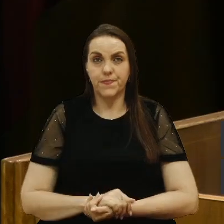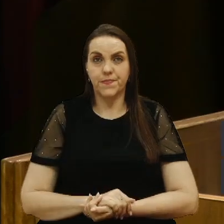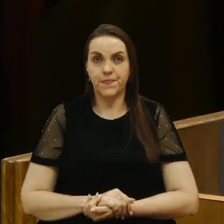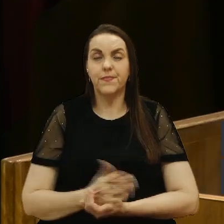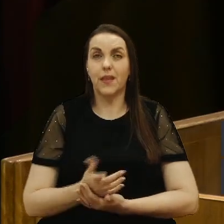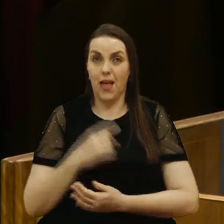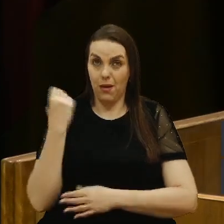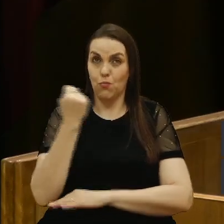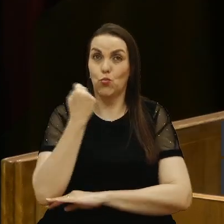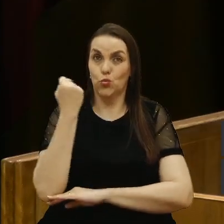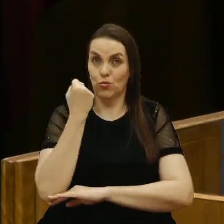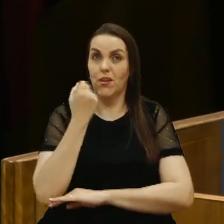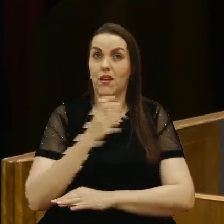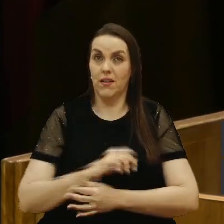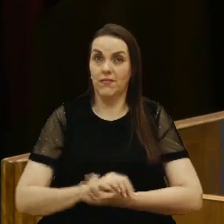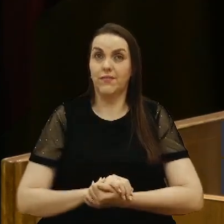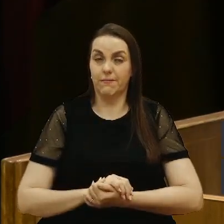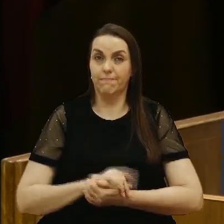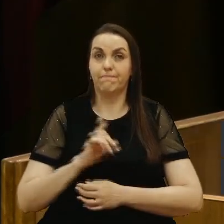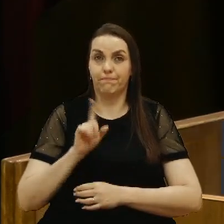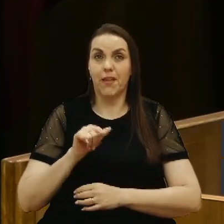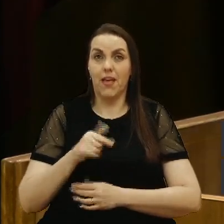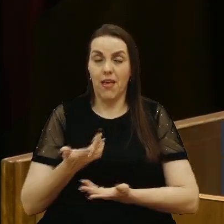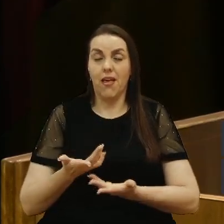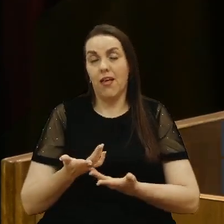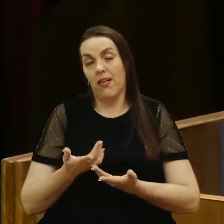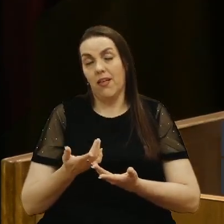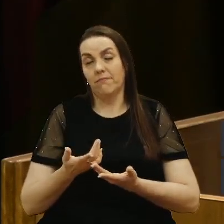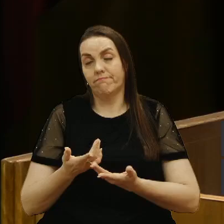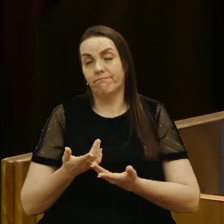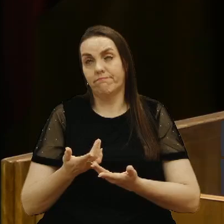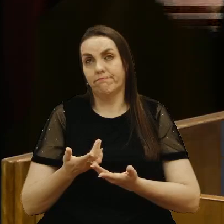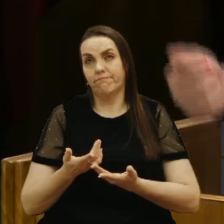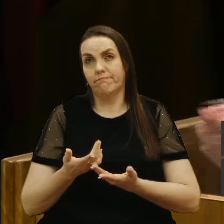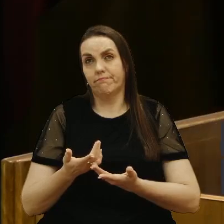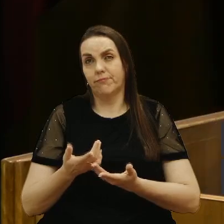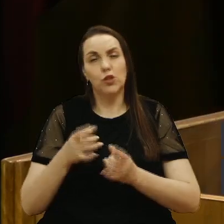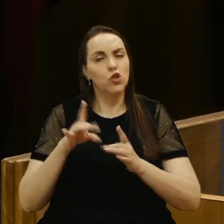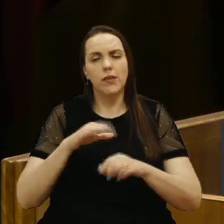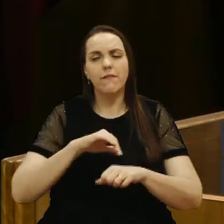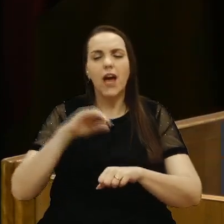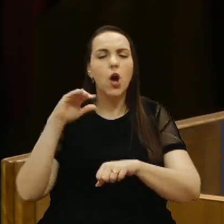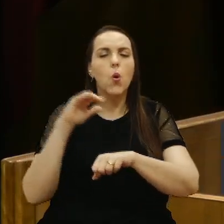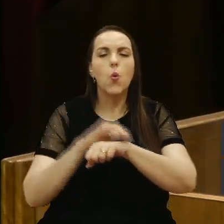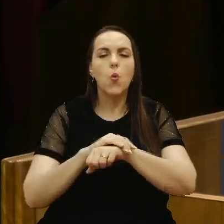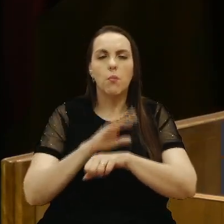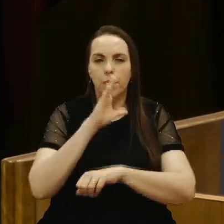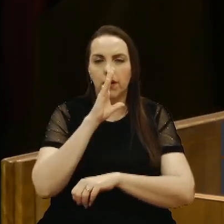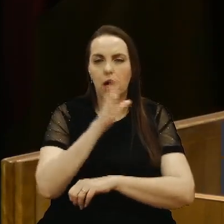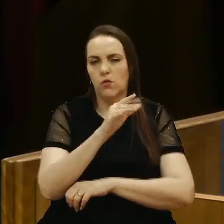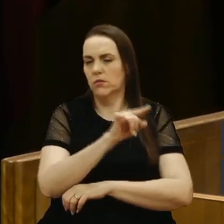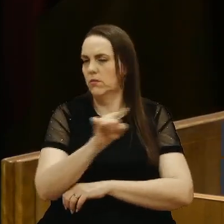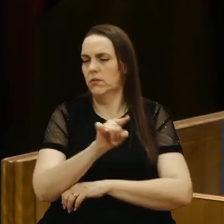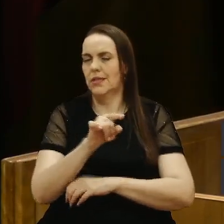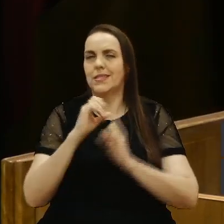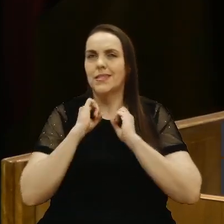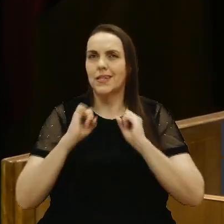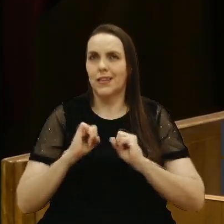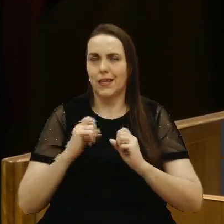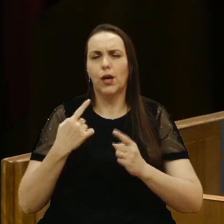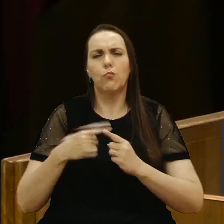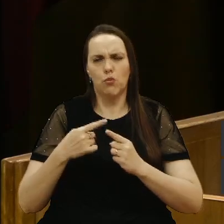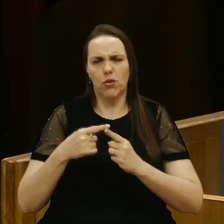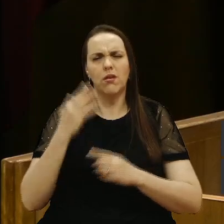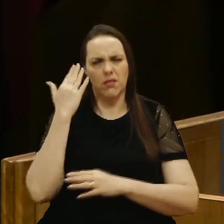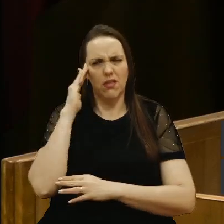isso é muito grave. E é grave não só, e aqui eu não digo que é culpa da secretaria, porque entendemos